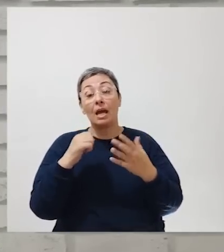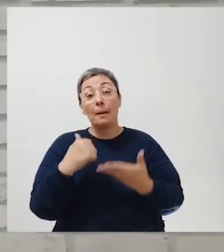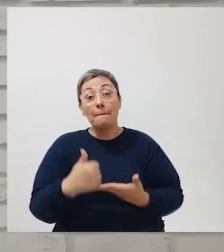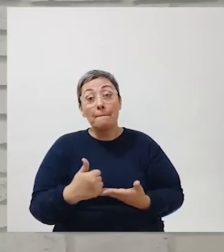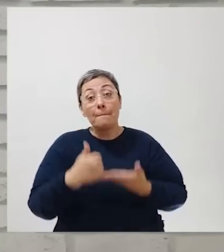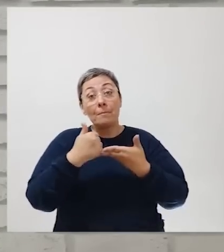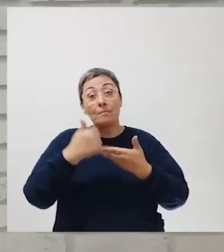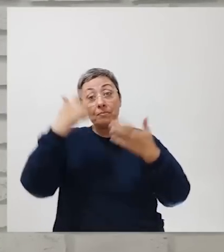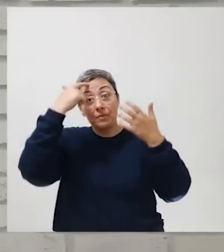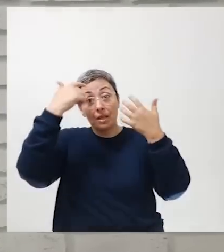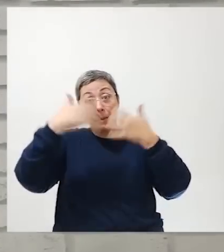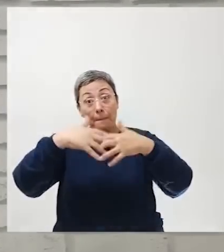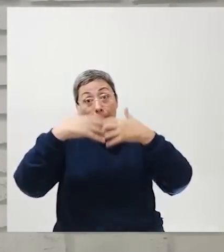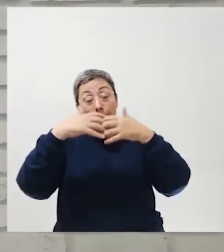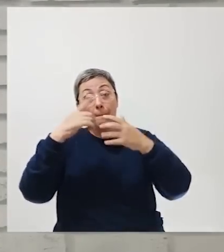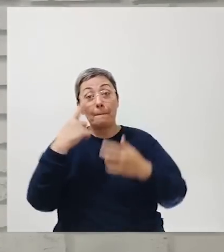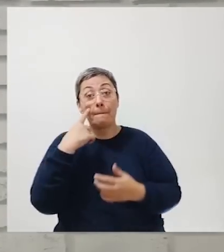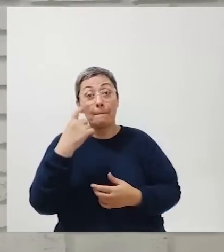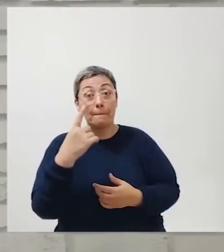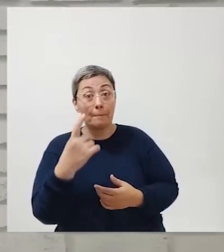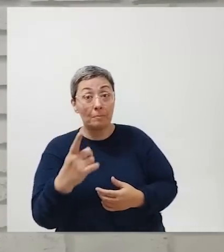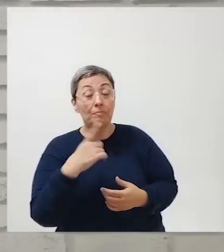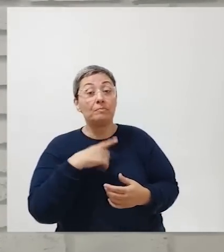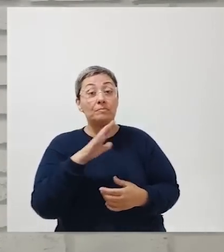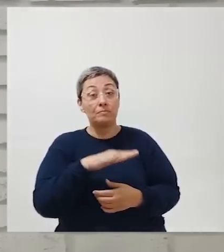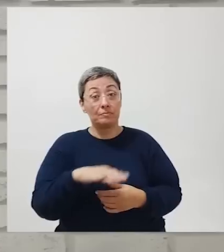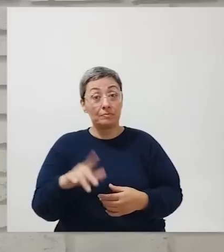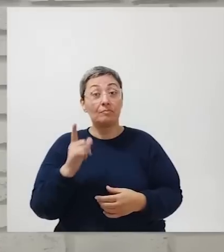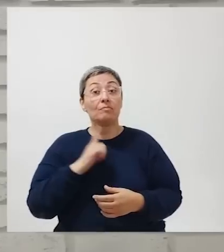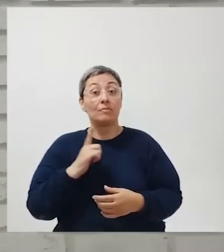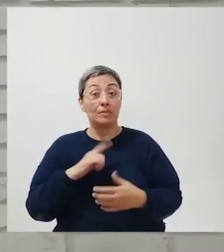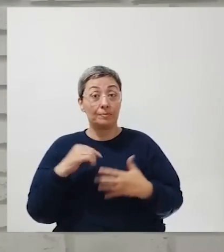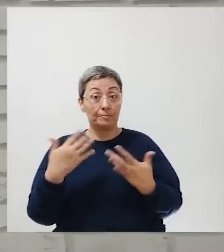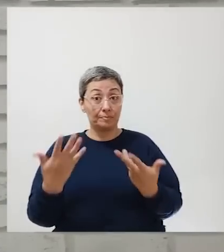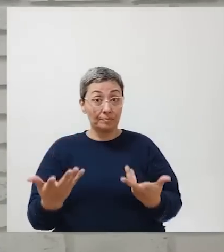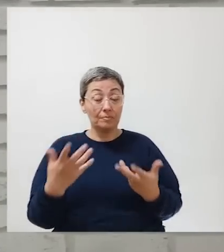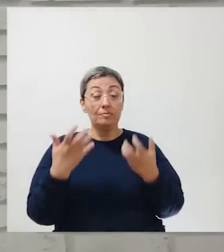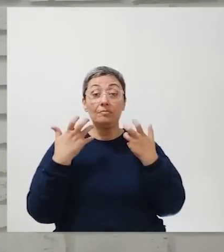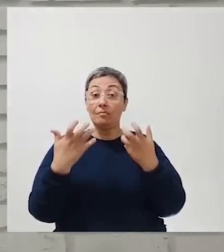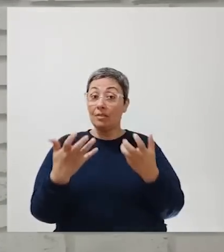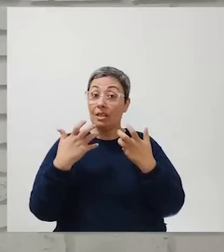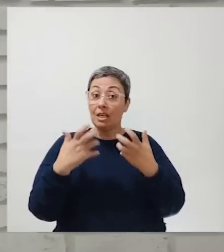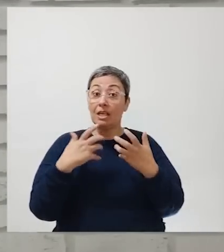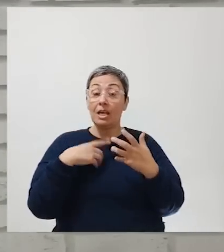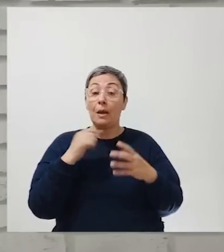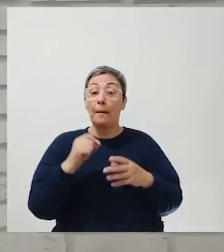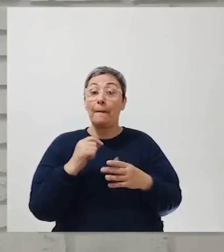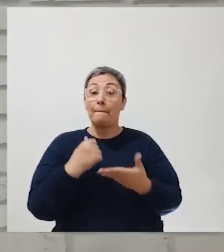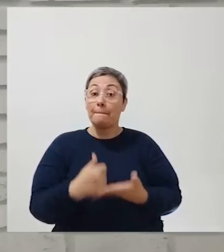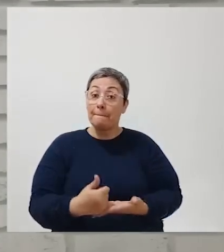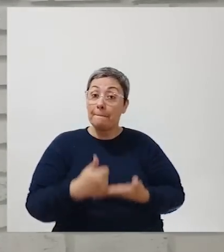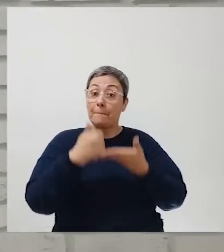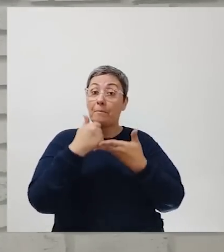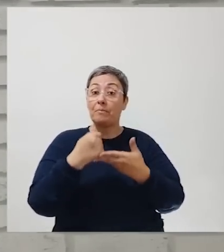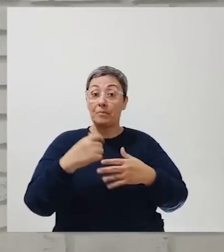esses pensamentos interessantes que as crianças têm. Nós queremos conservar a